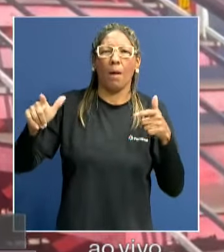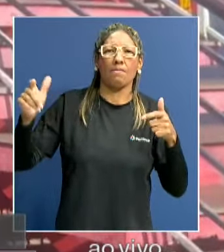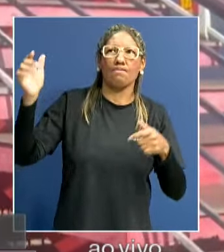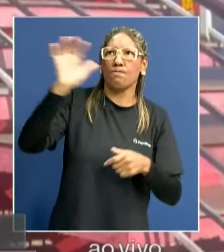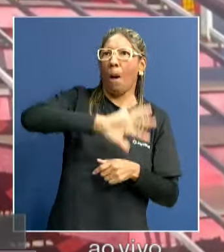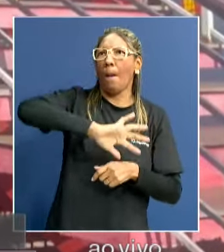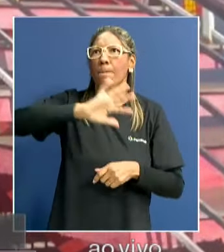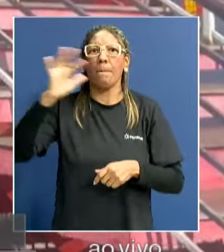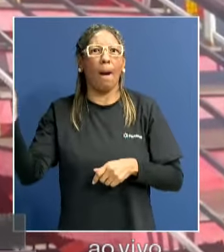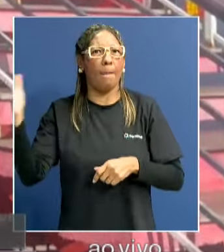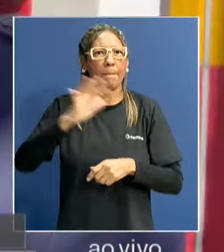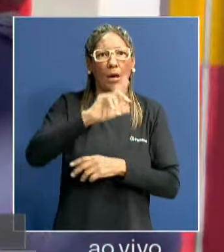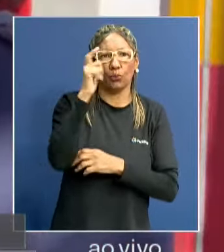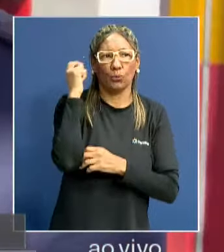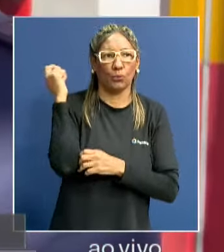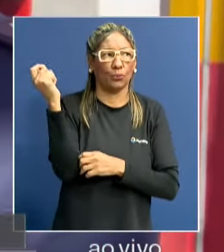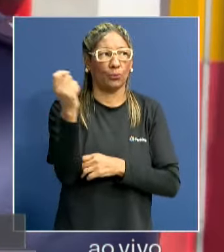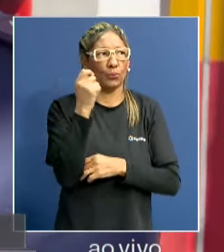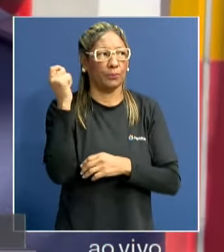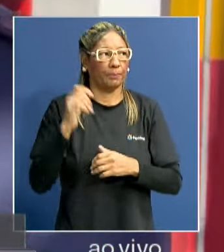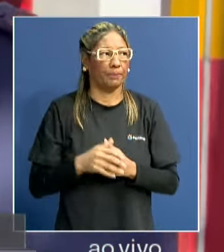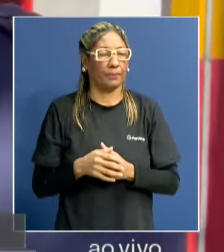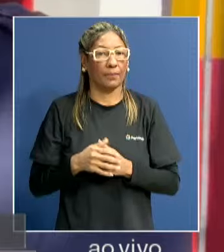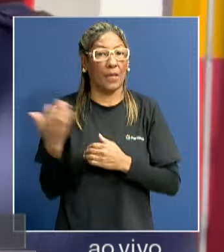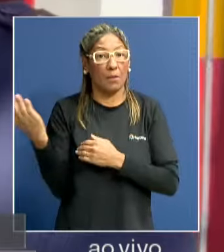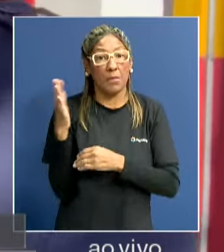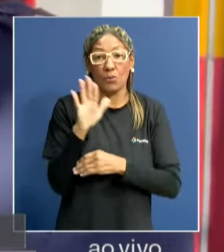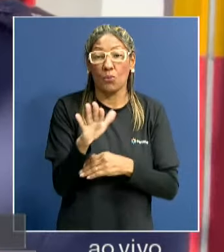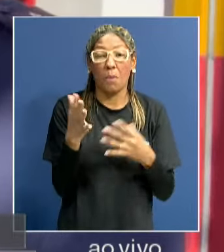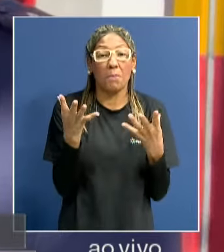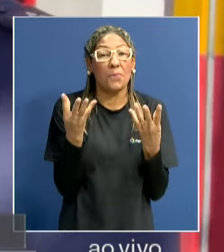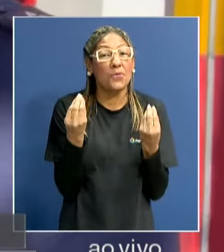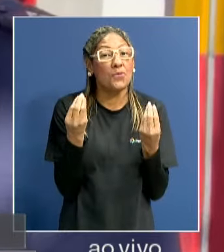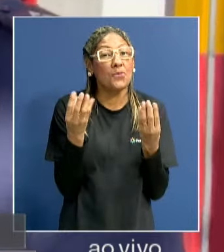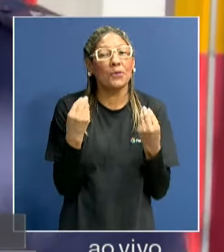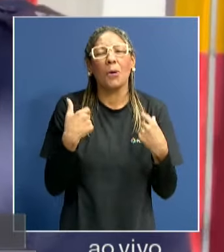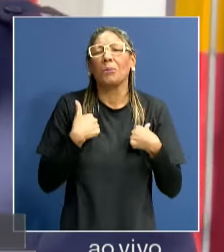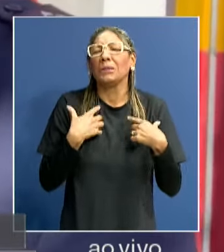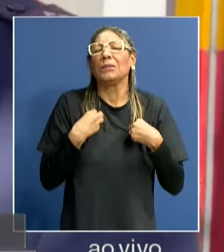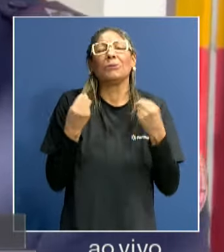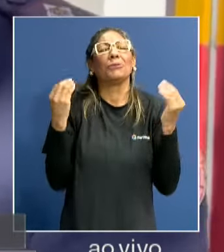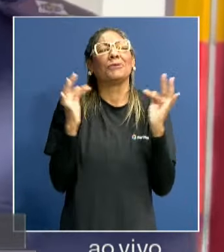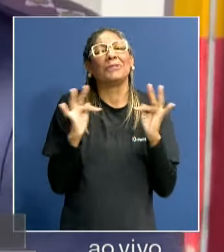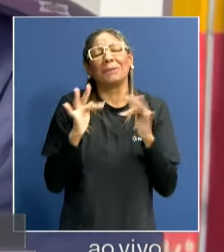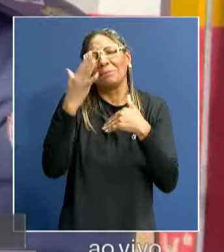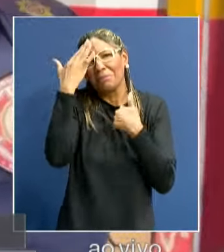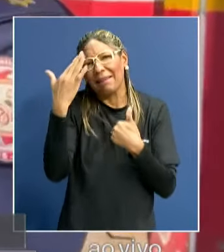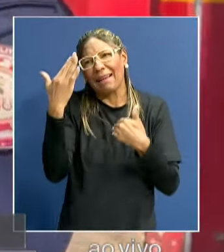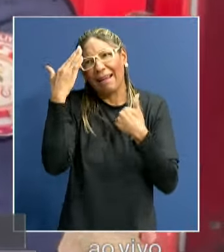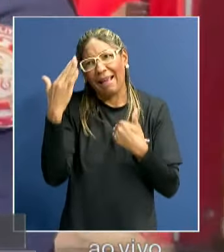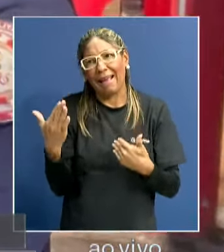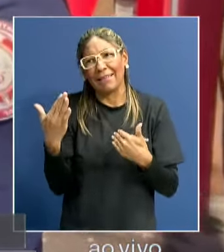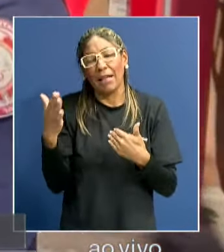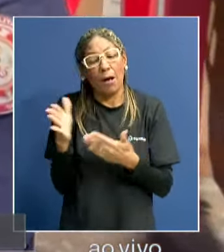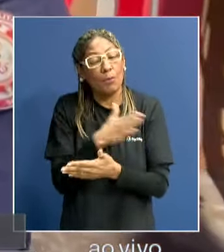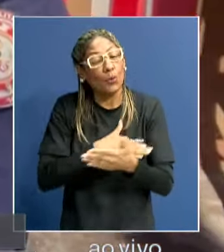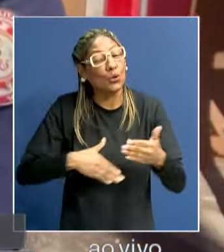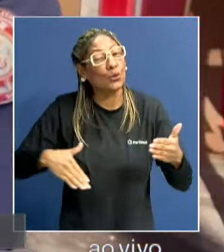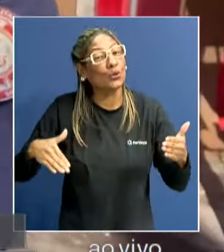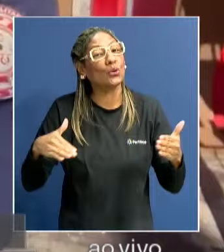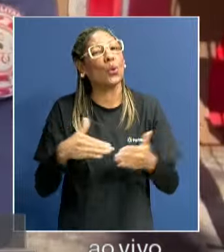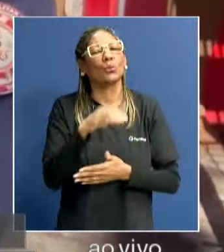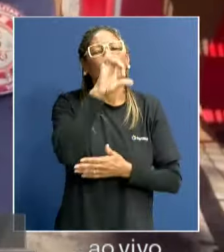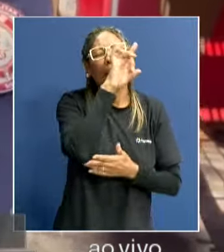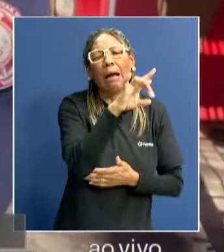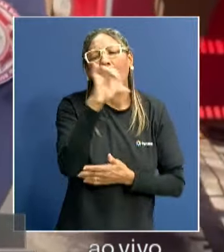da história do Rio Grande do Sul. Me ajudaram muito, muito, muito. Eu fico muito grata pelo pessoal, por todos, todos e